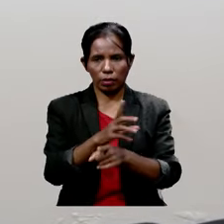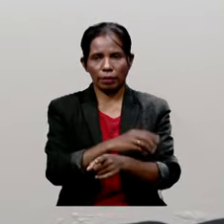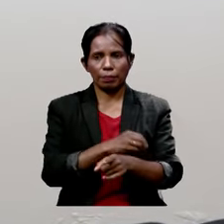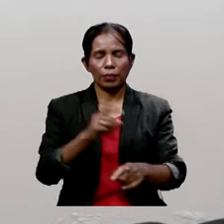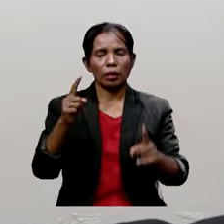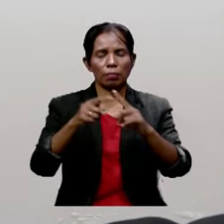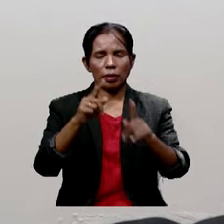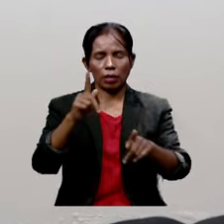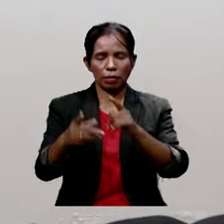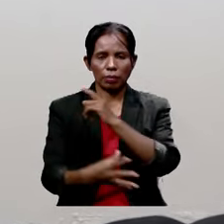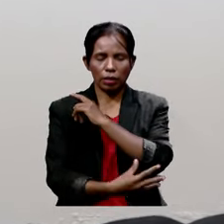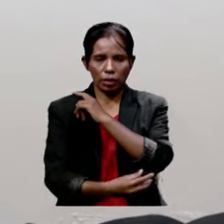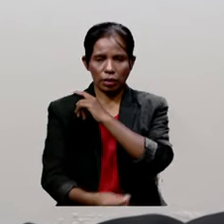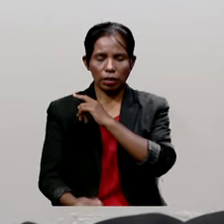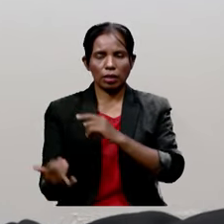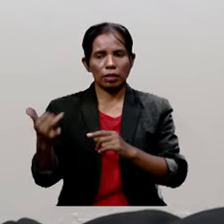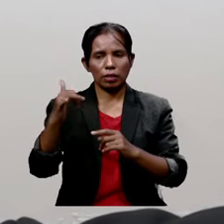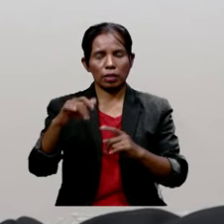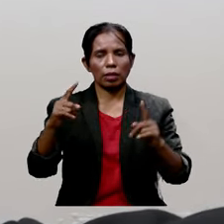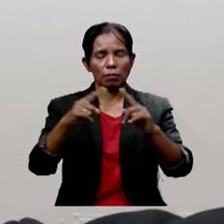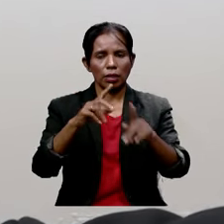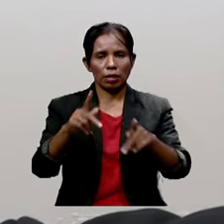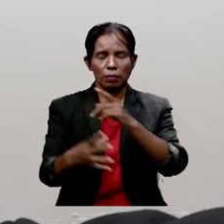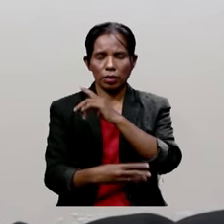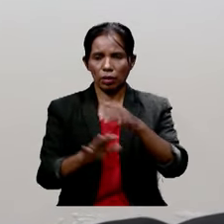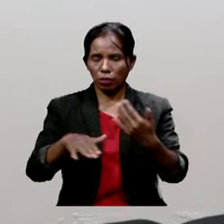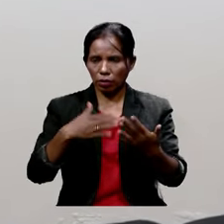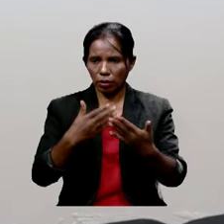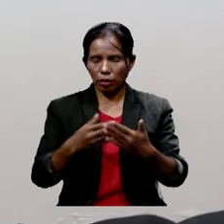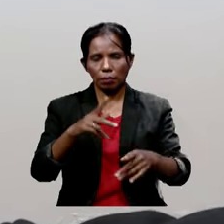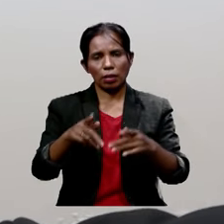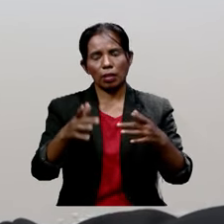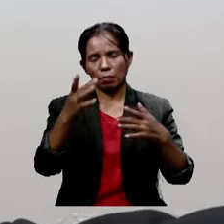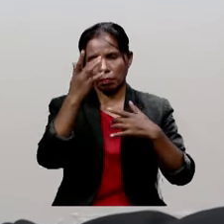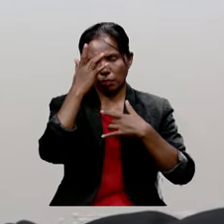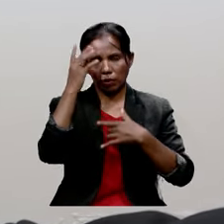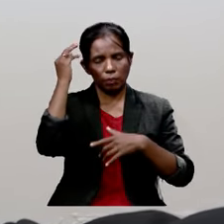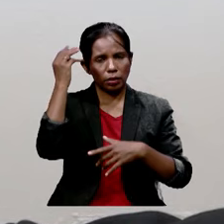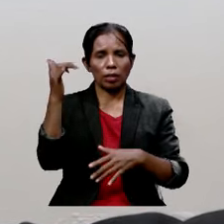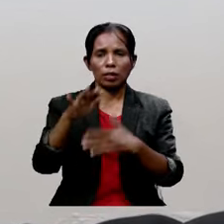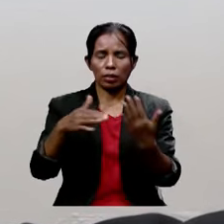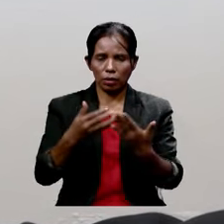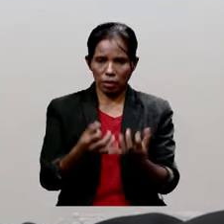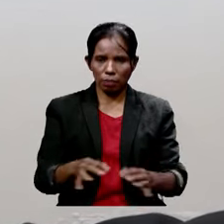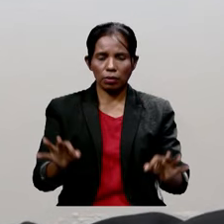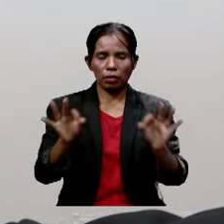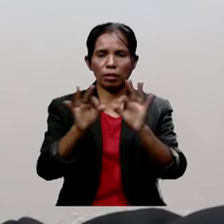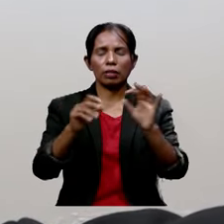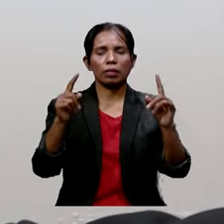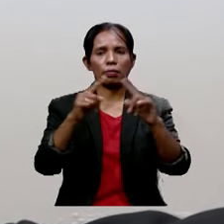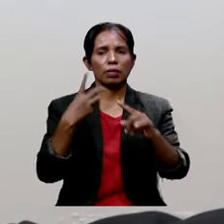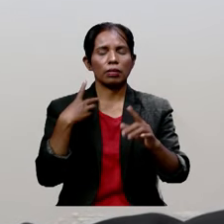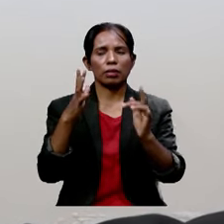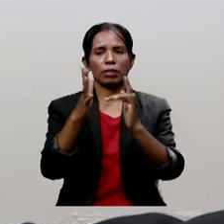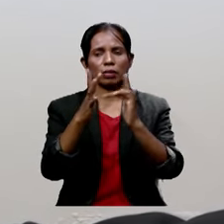ba ema ki nok bit like sira ba ema vulnerável sira ba ema ki ak sira ida ne mak importância itania Jesus